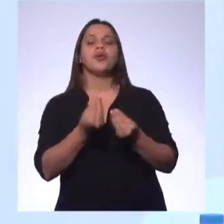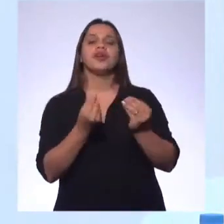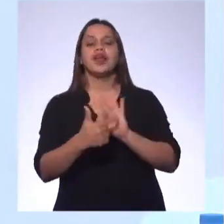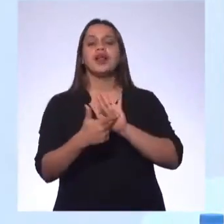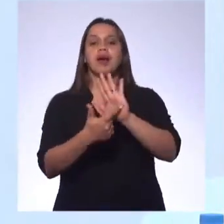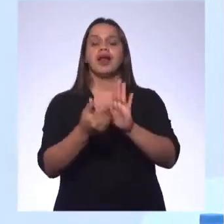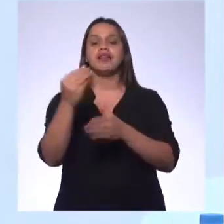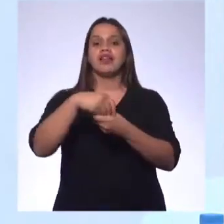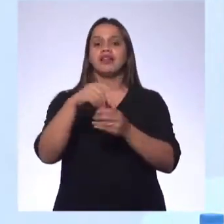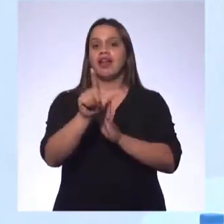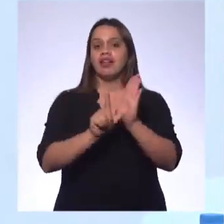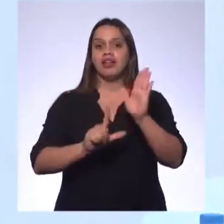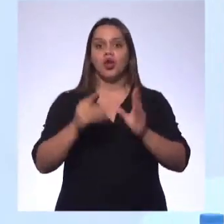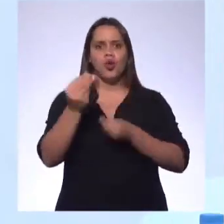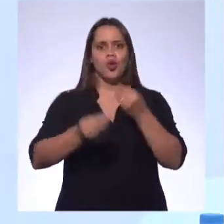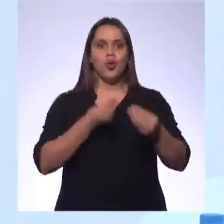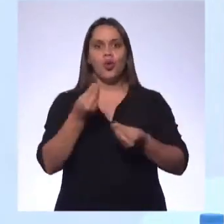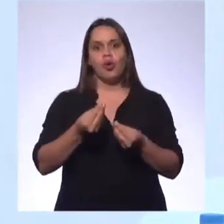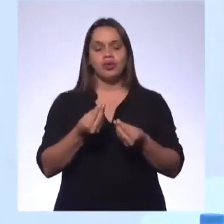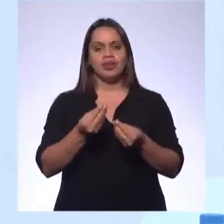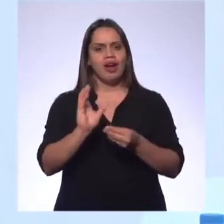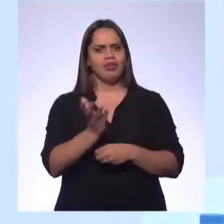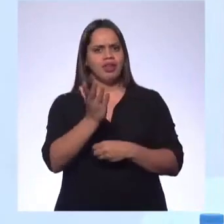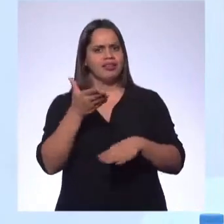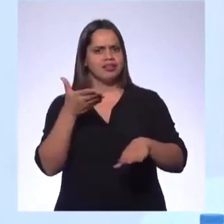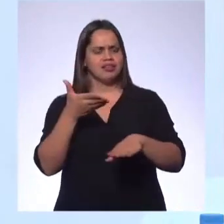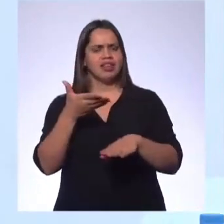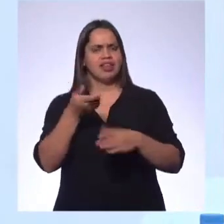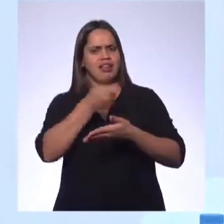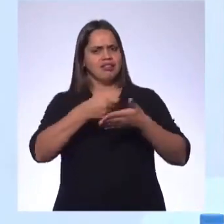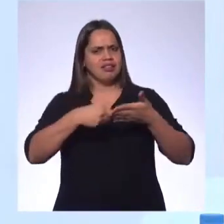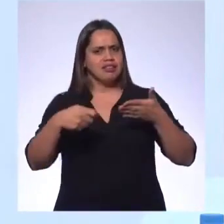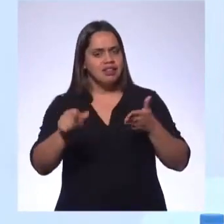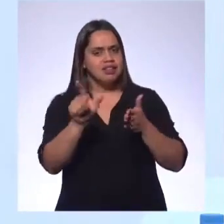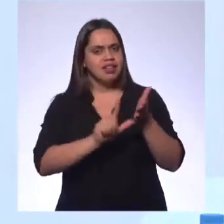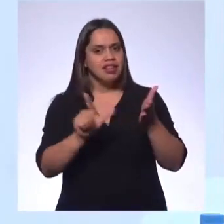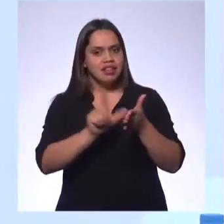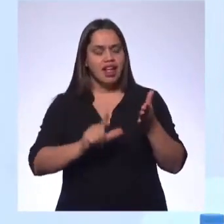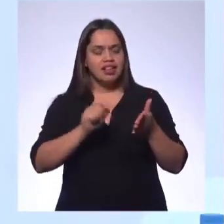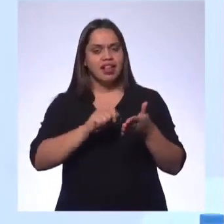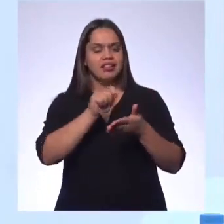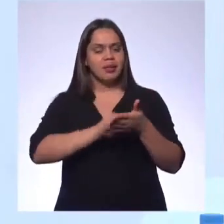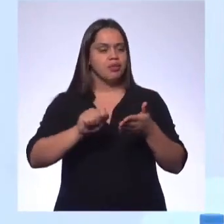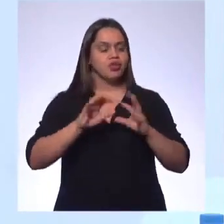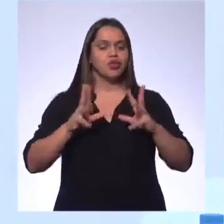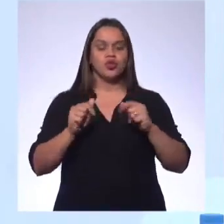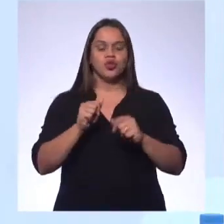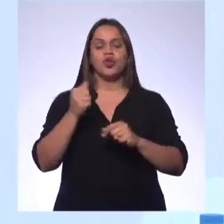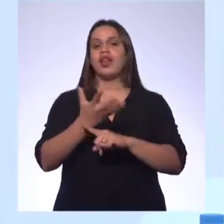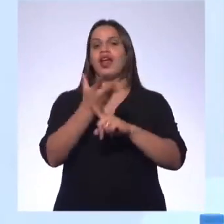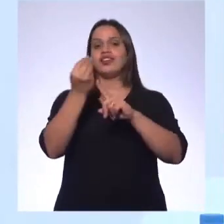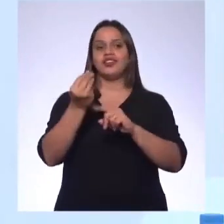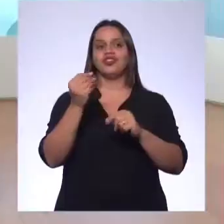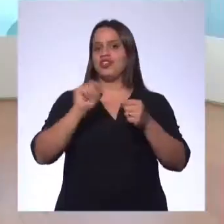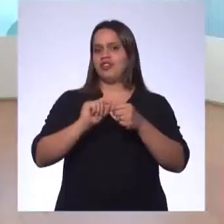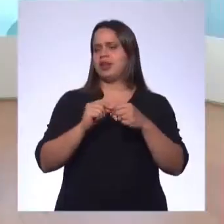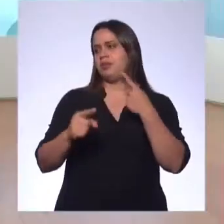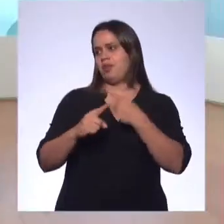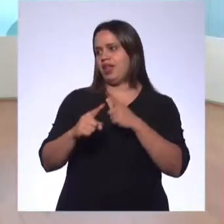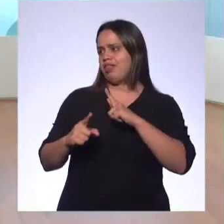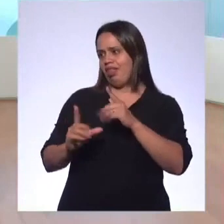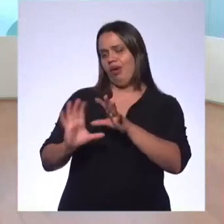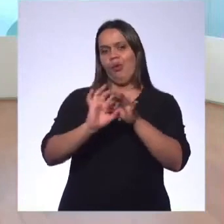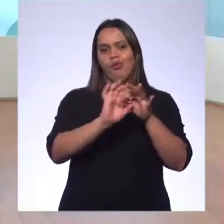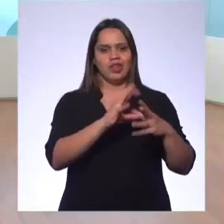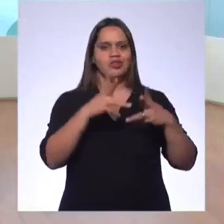na literatura, como que ele vai desaguar na literatura, na escrita, nessa produção artística, né, professora? Porque tem todo um